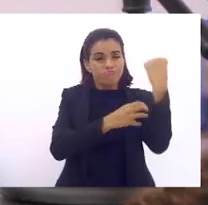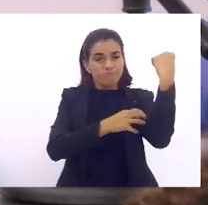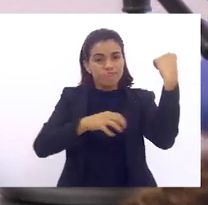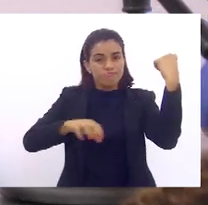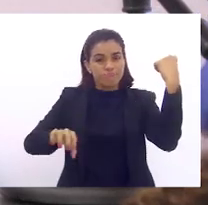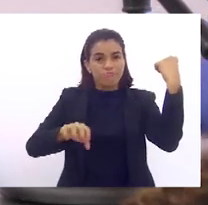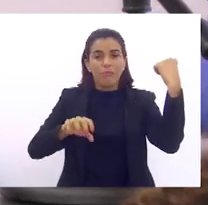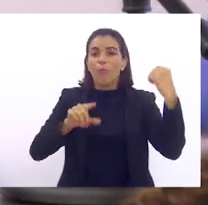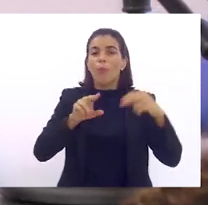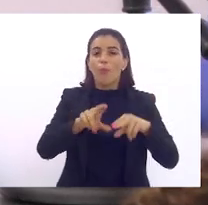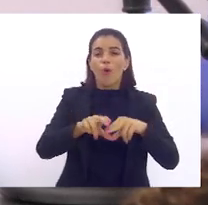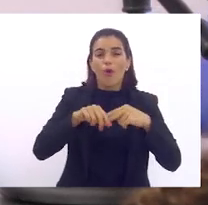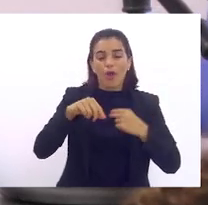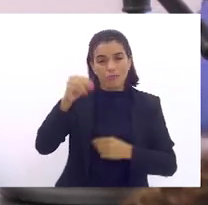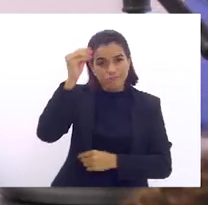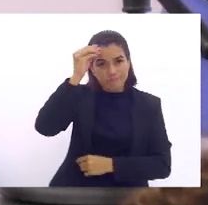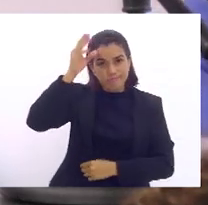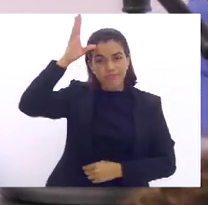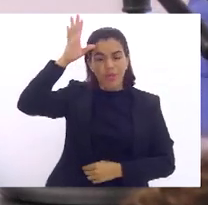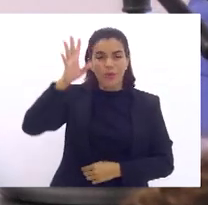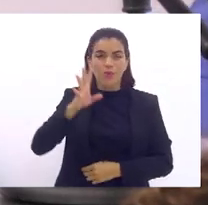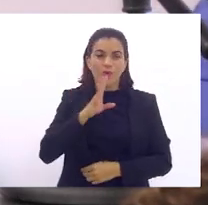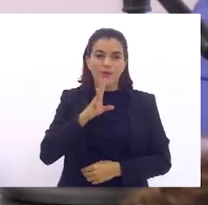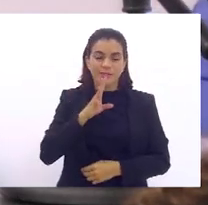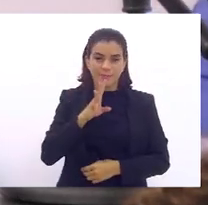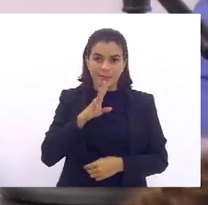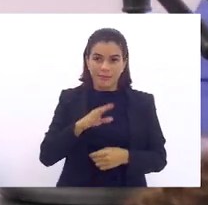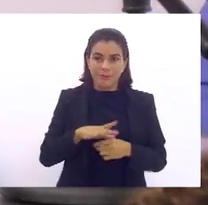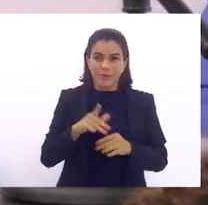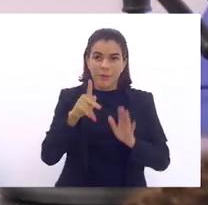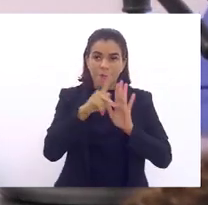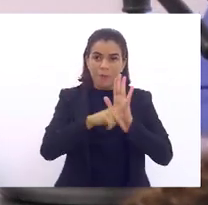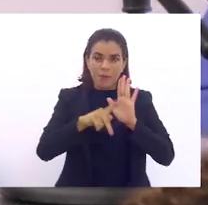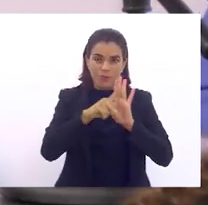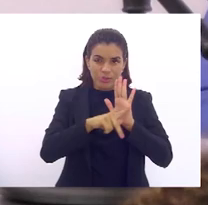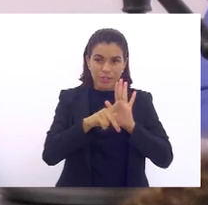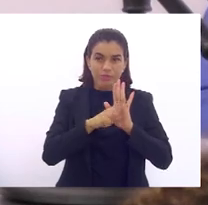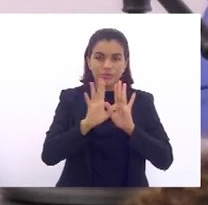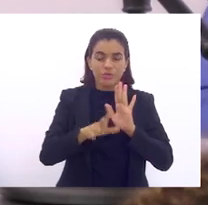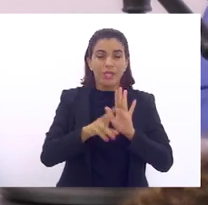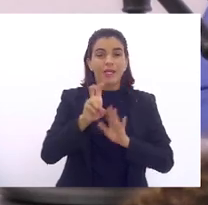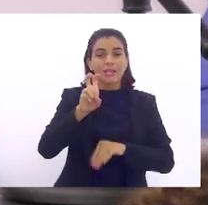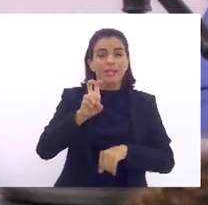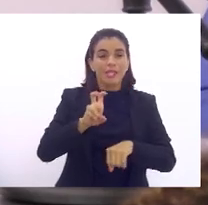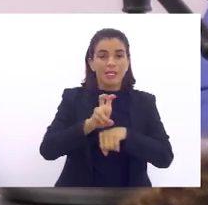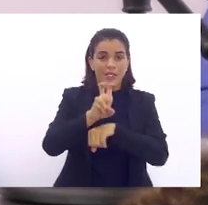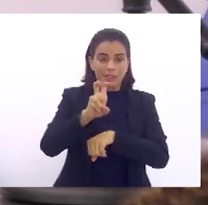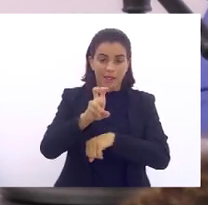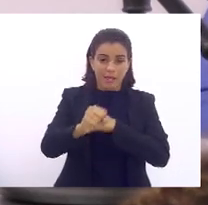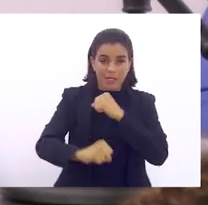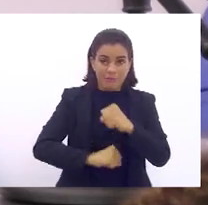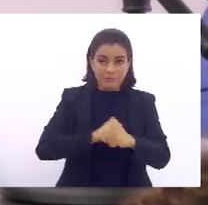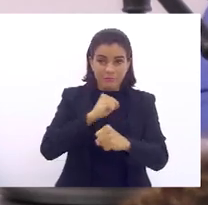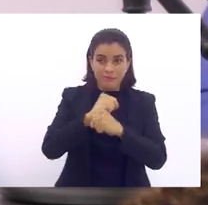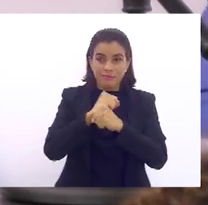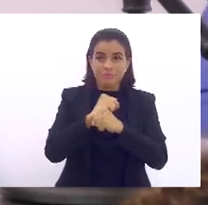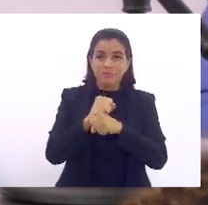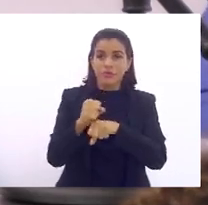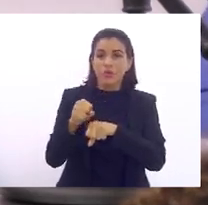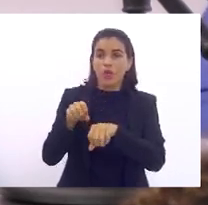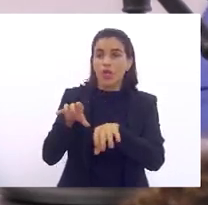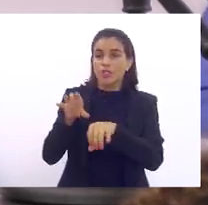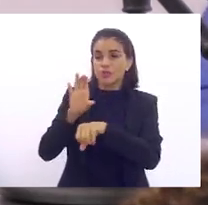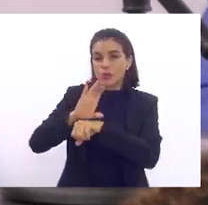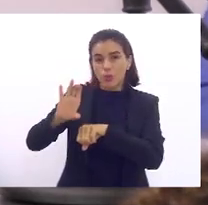né a gente tem aí um um projeto que tá na sua quinta edição anualmente a gente forma defensoras